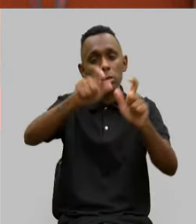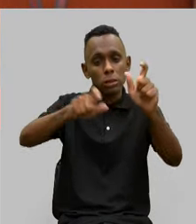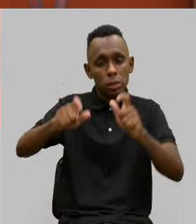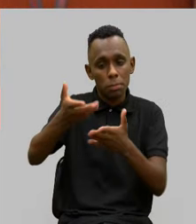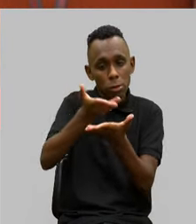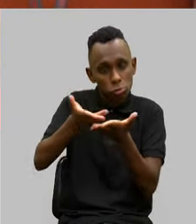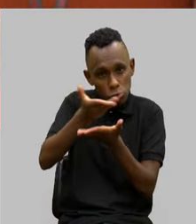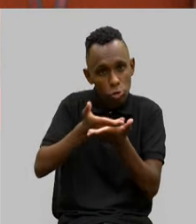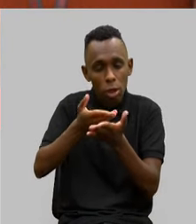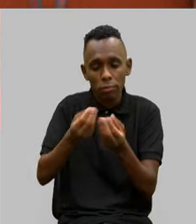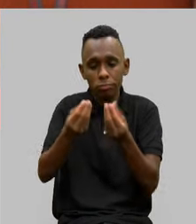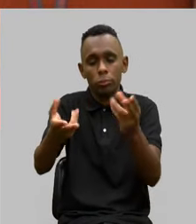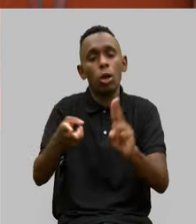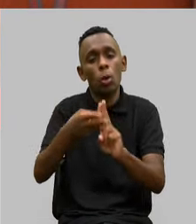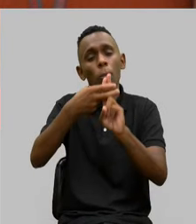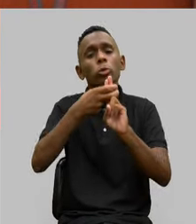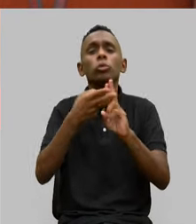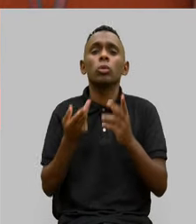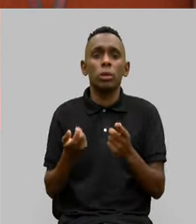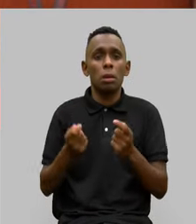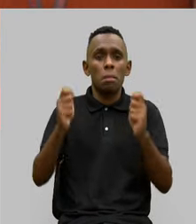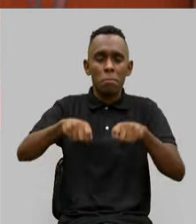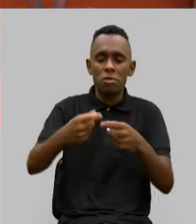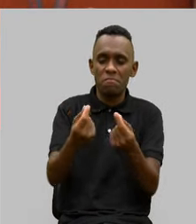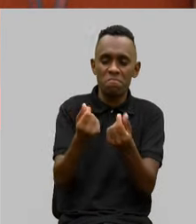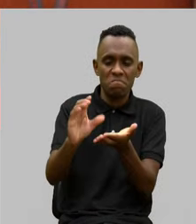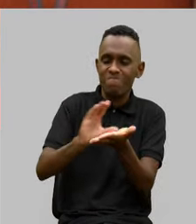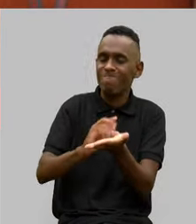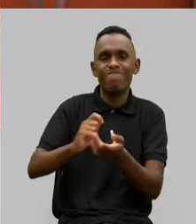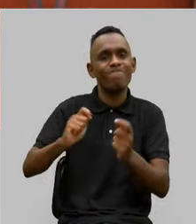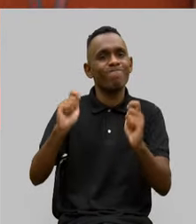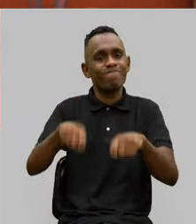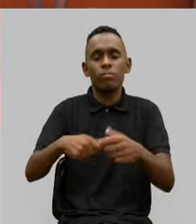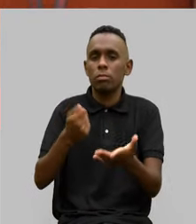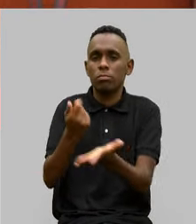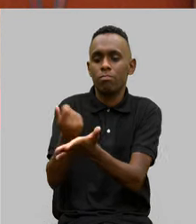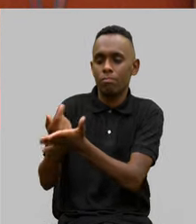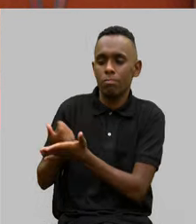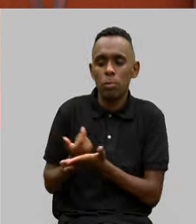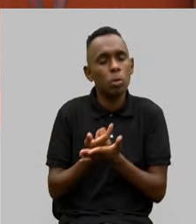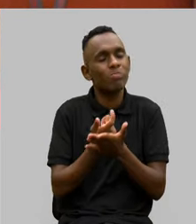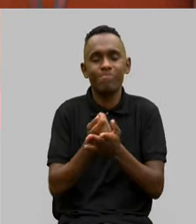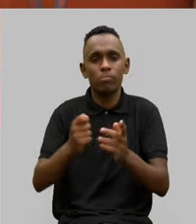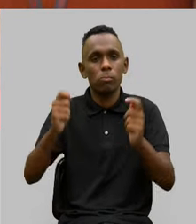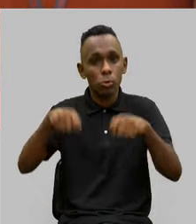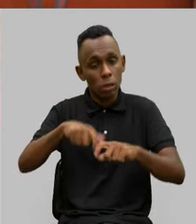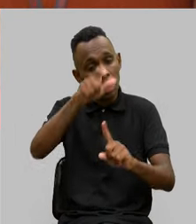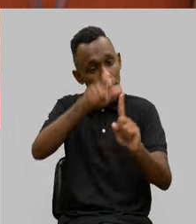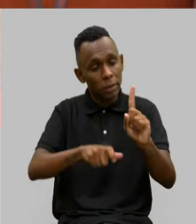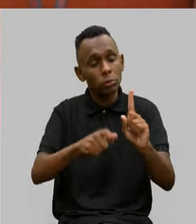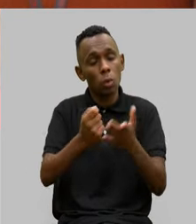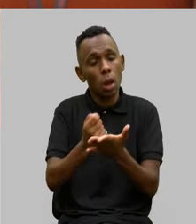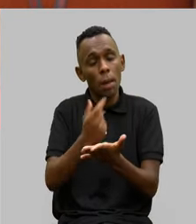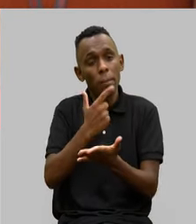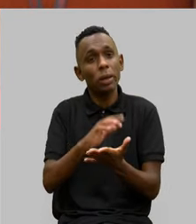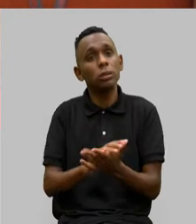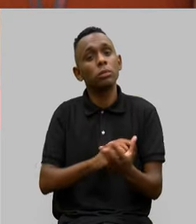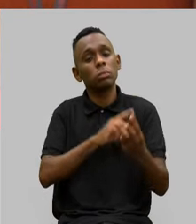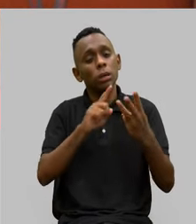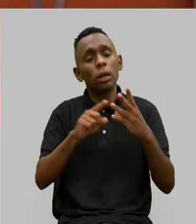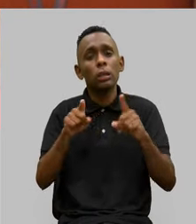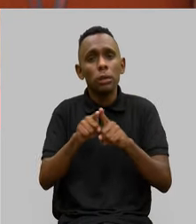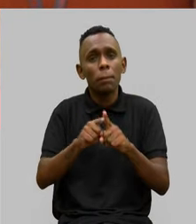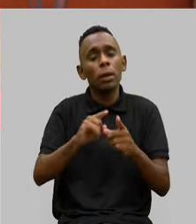fornecidos pelo SUS né a incapacidade financeira da pessoa para arcar com custo do referido medicamento e a existência de